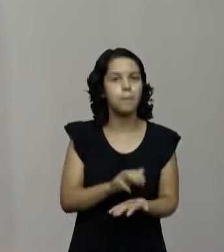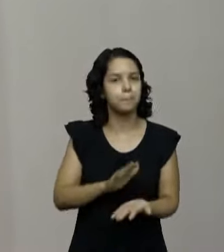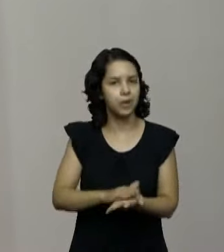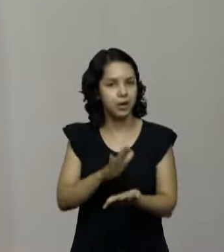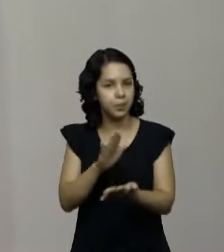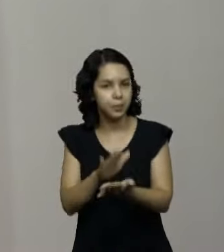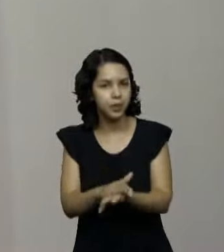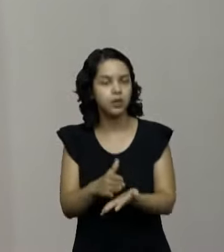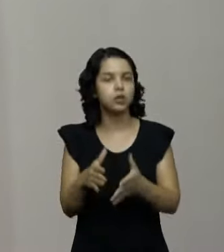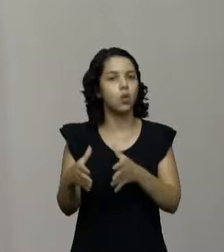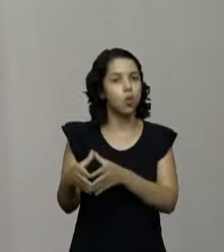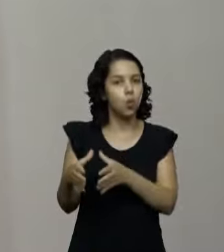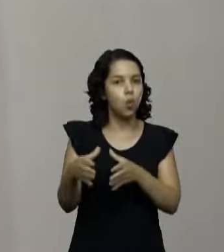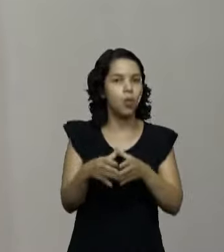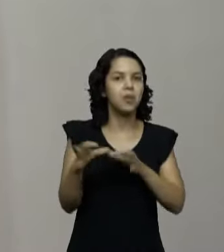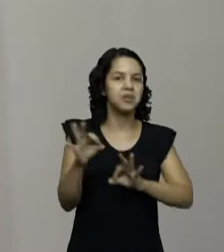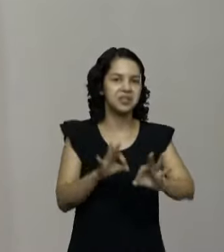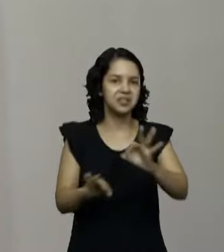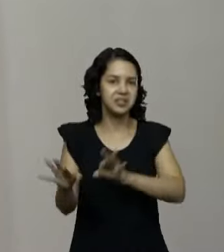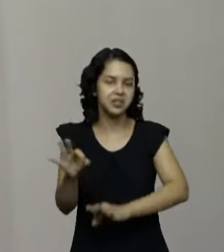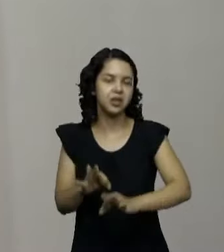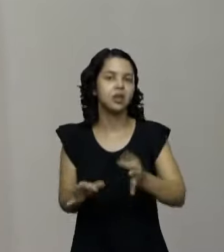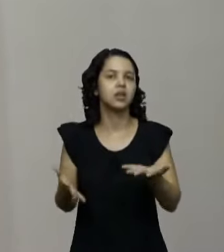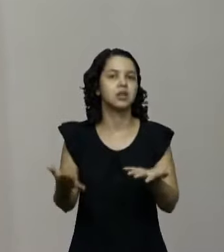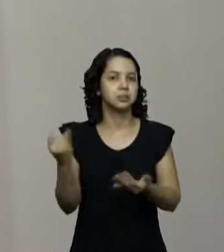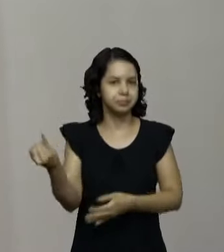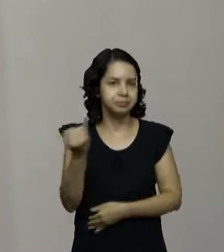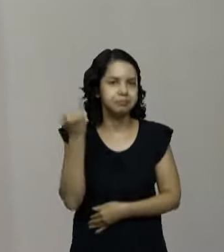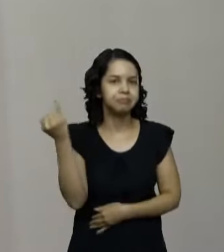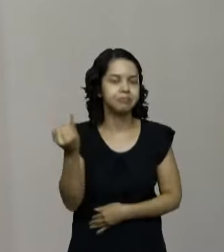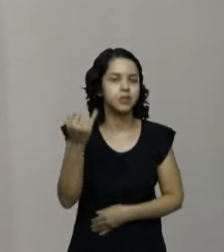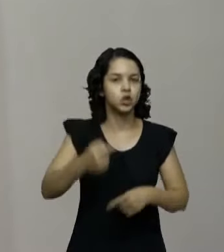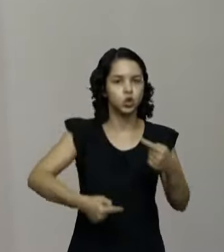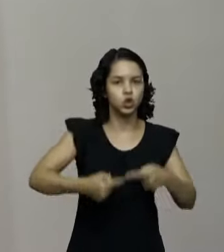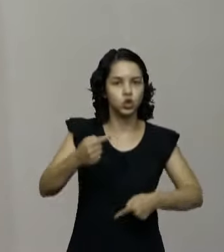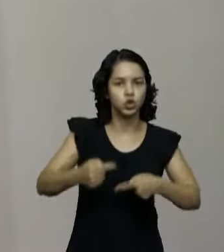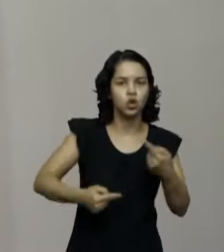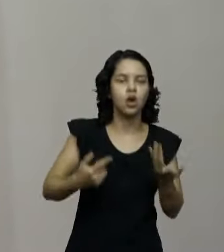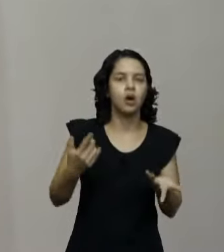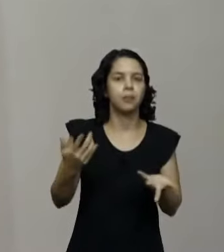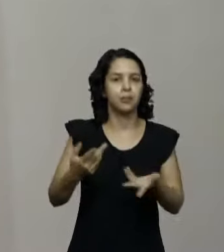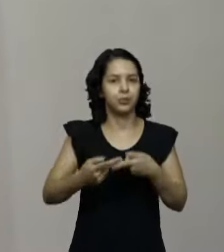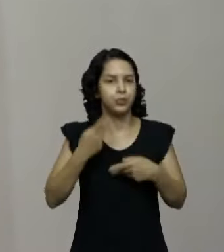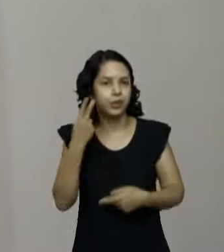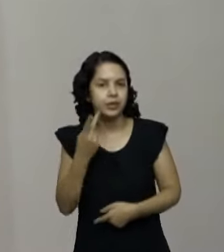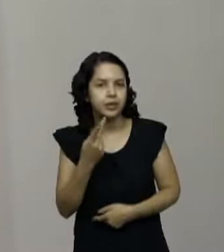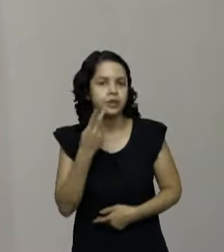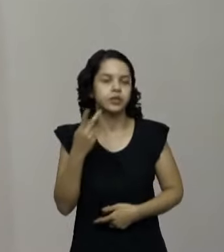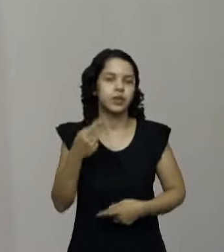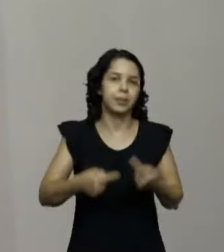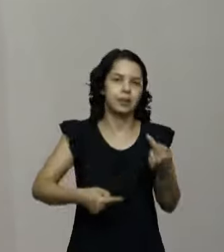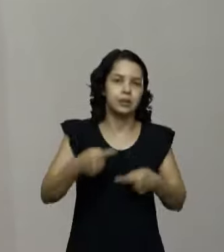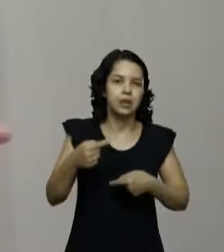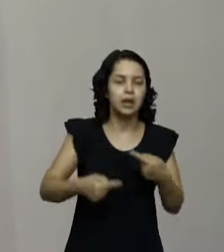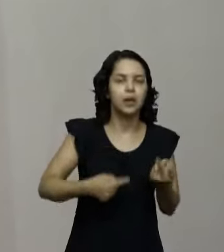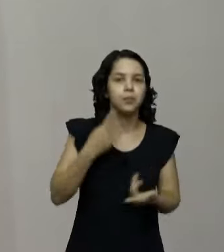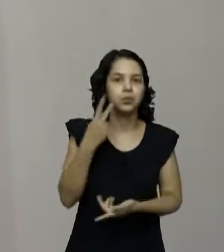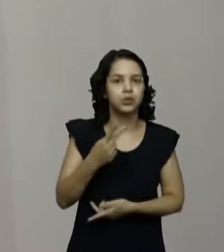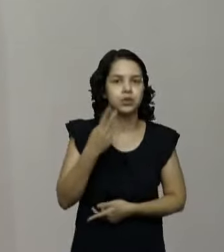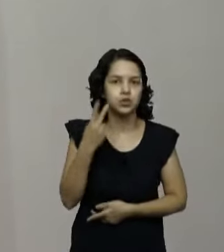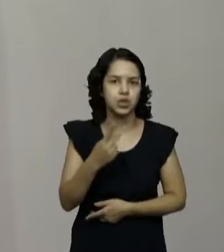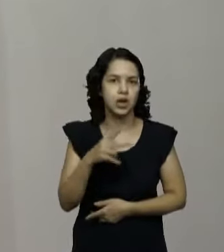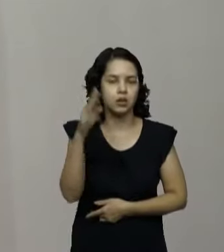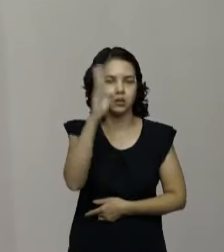organização, e é importante discutir política, debater a política nacional,